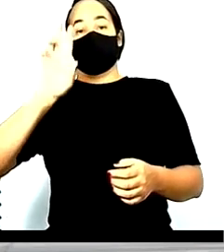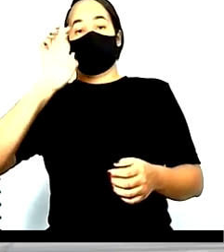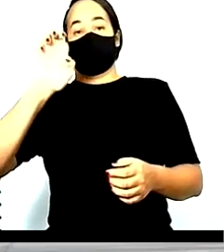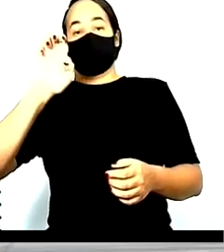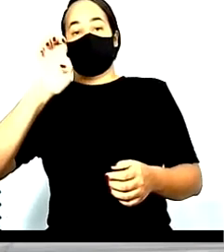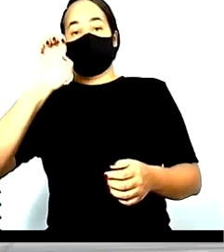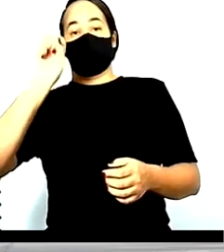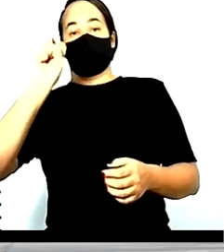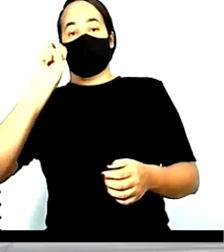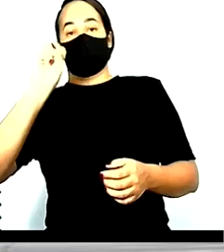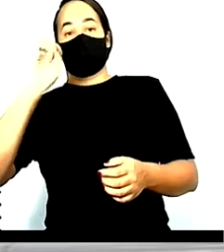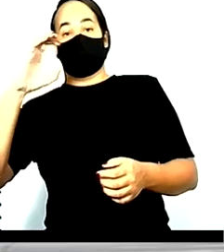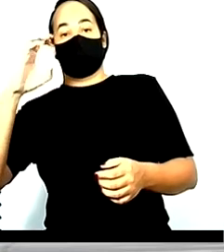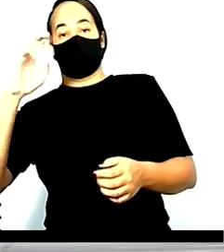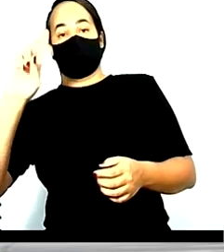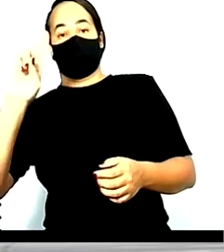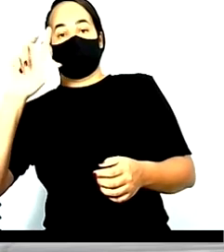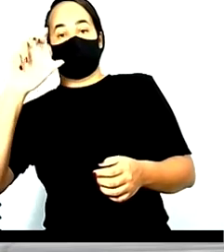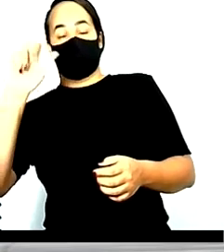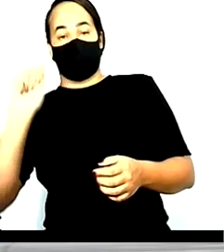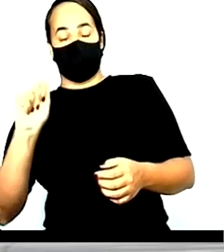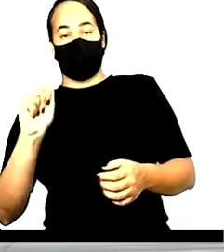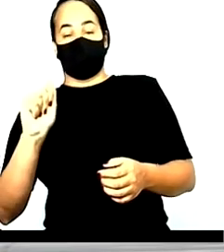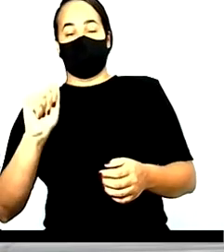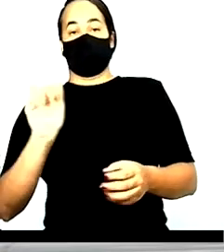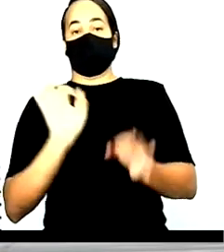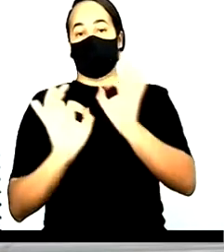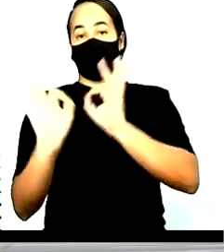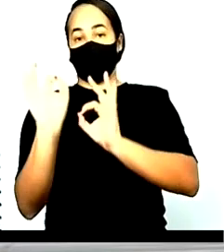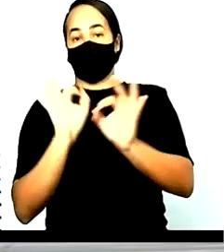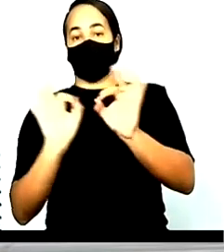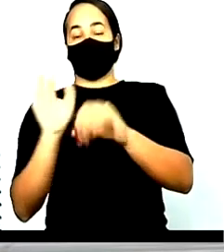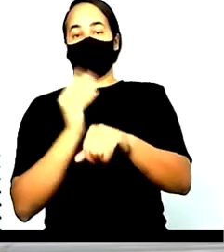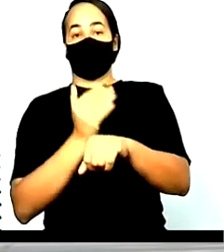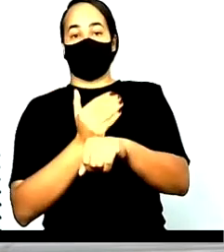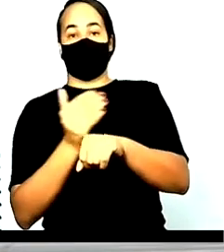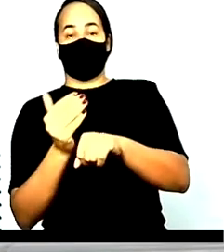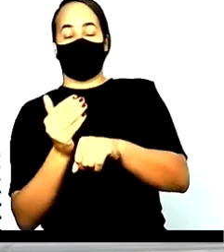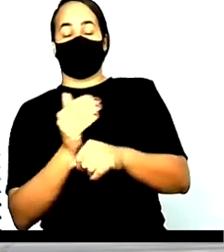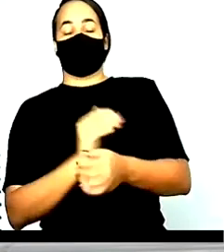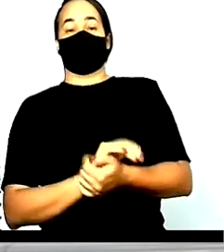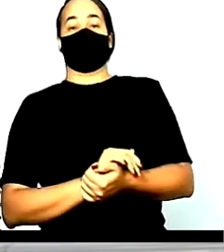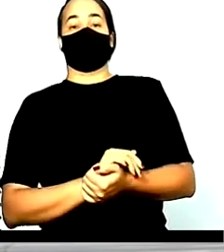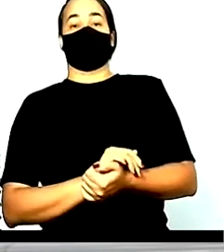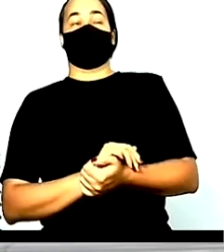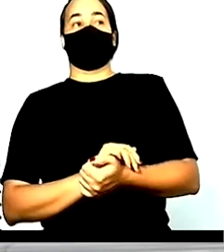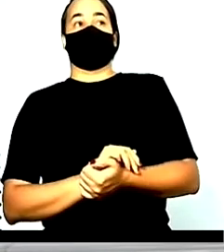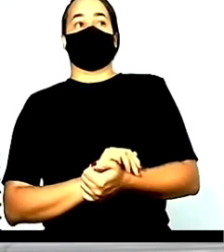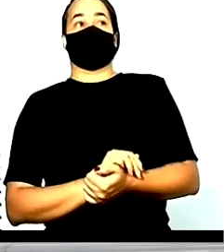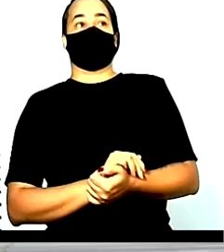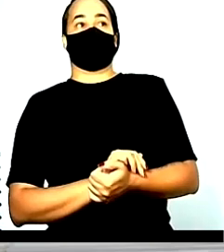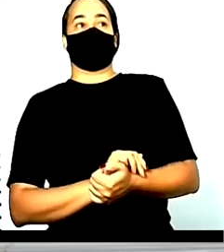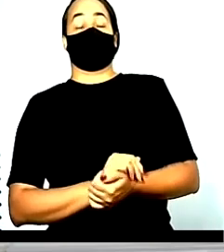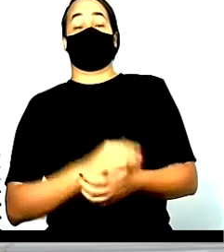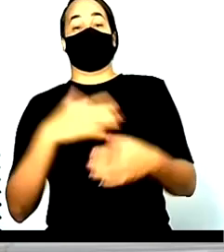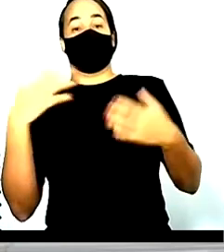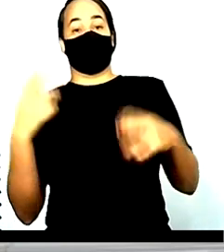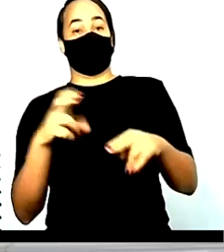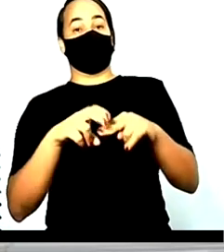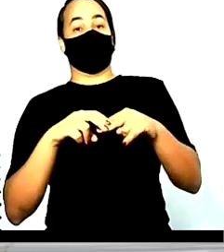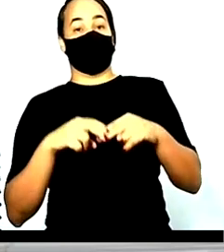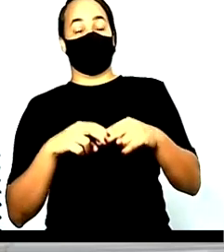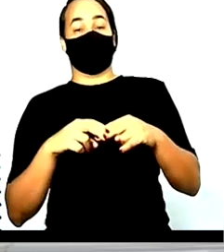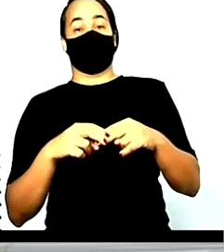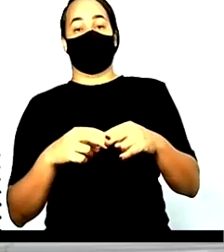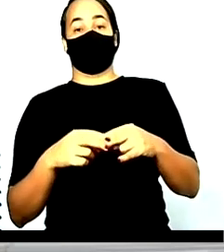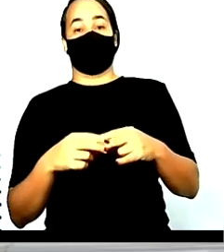líquido seminal? Pronto. Na próstata, o líquido vai ser o prostático. Porém, esses dois líquidos vão se